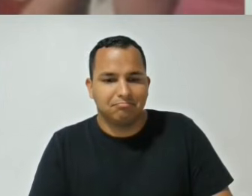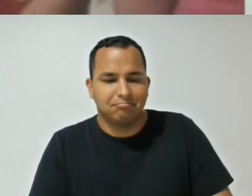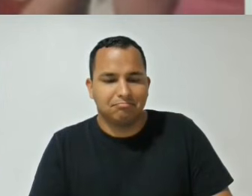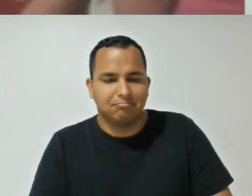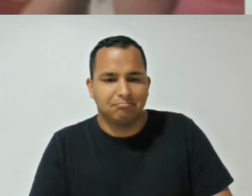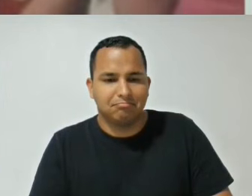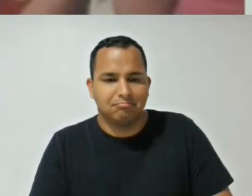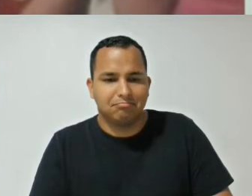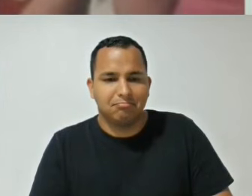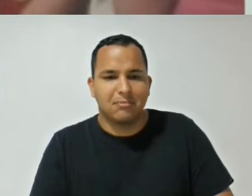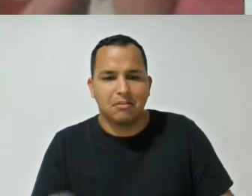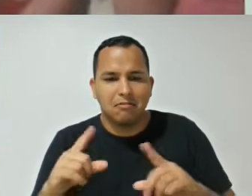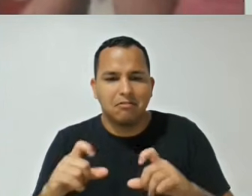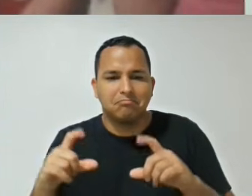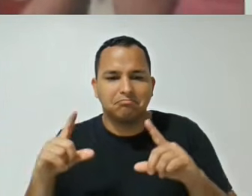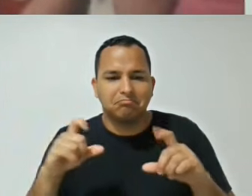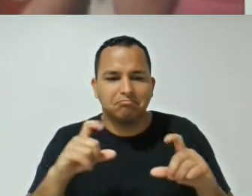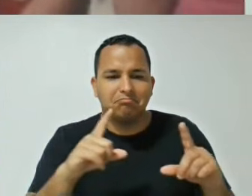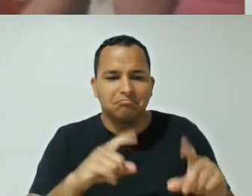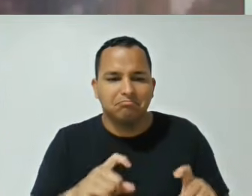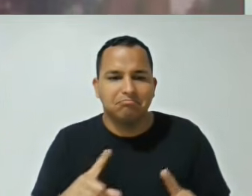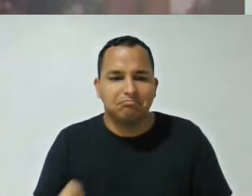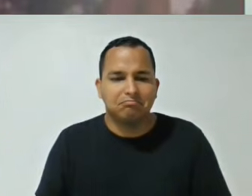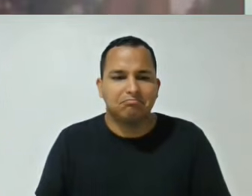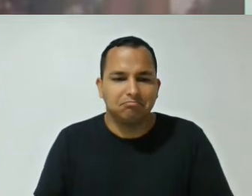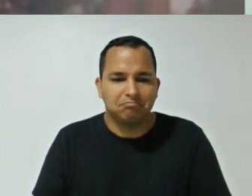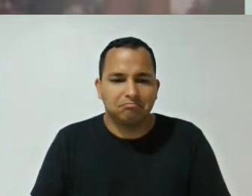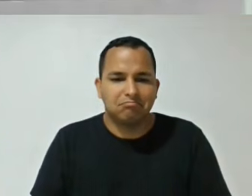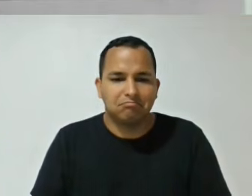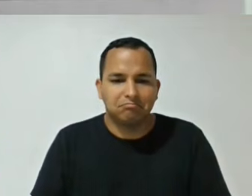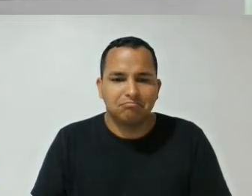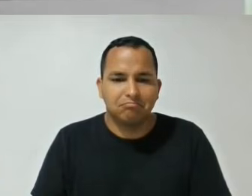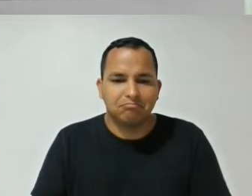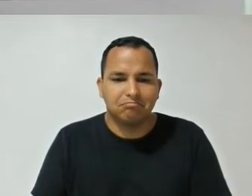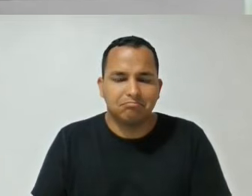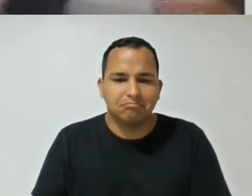isso, olha lá, ó. Uhum.